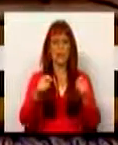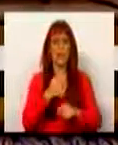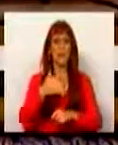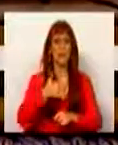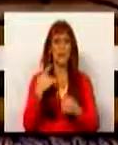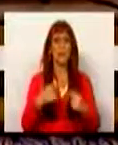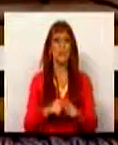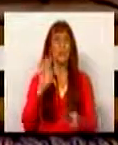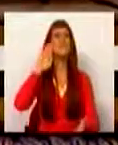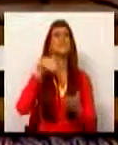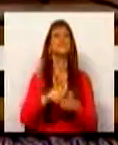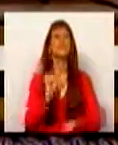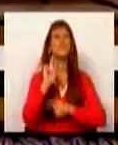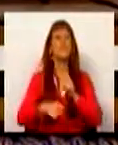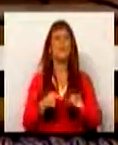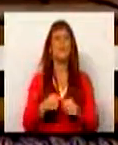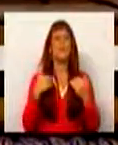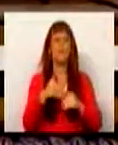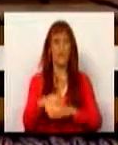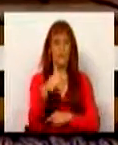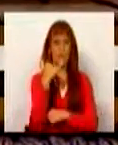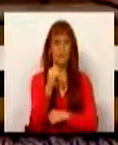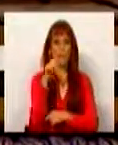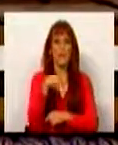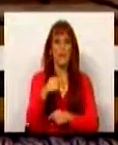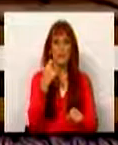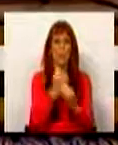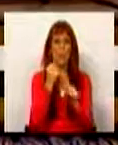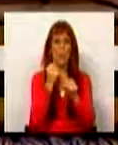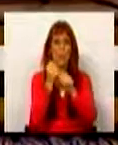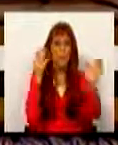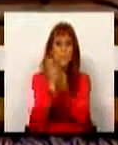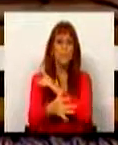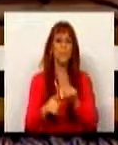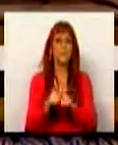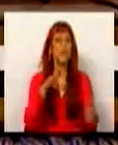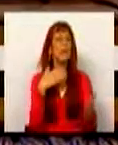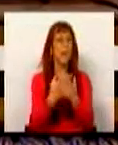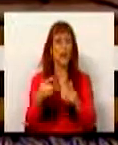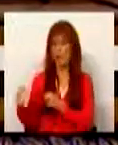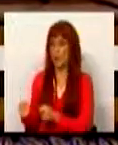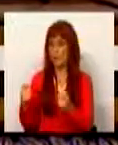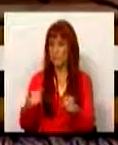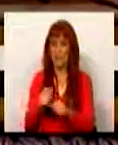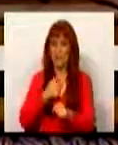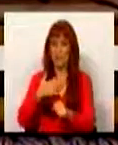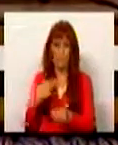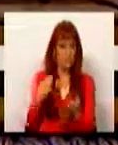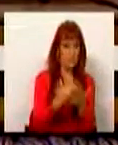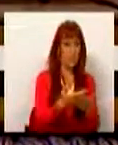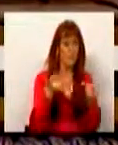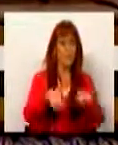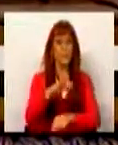empresarial. Resultados concretos vão ser 20 mil postos de trabalho propiciados por este investimento empresarial e vão